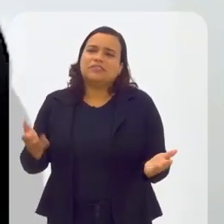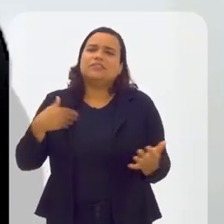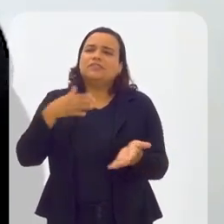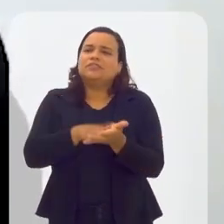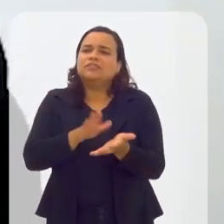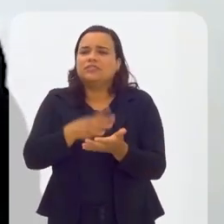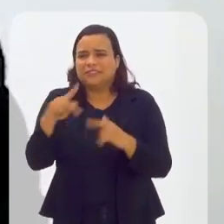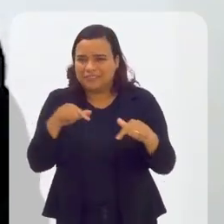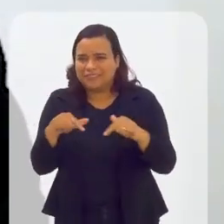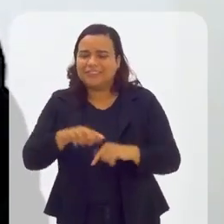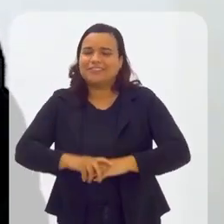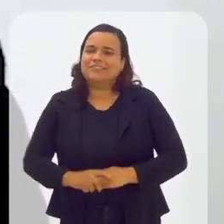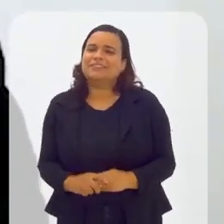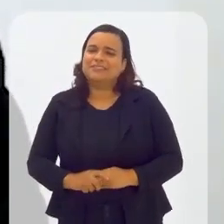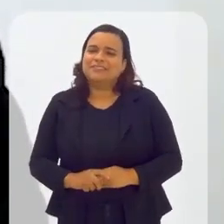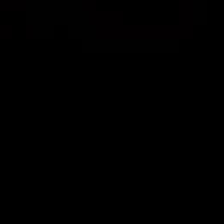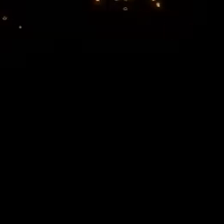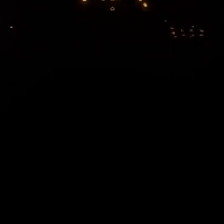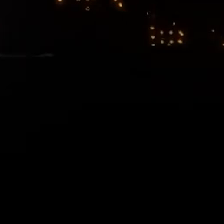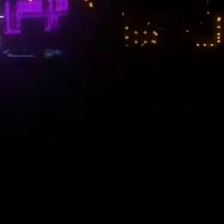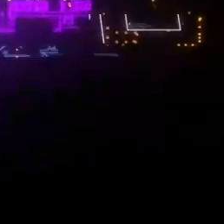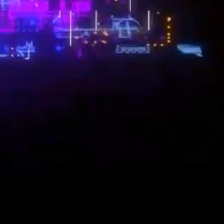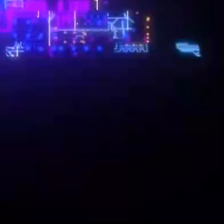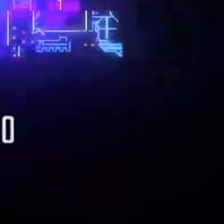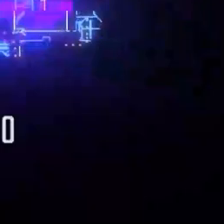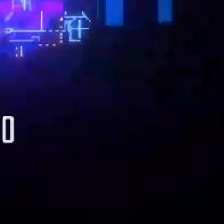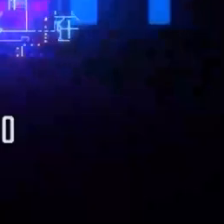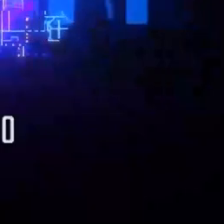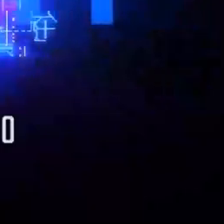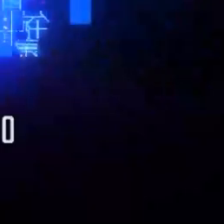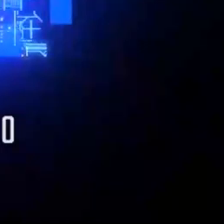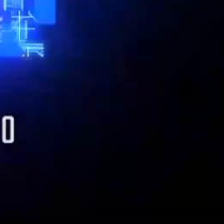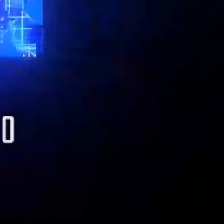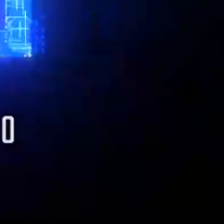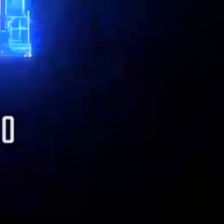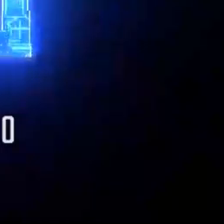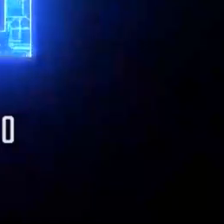acho isso aí muito importante. Queria dar parabéns aí pelo trabalho.